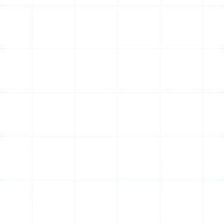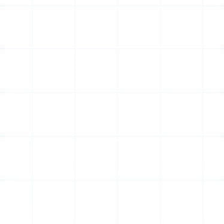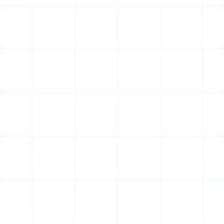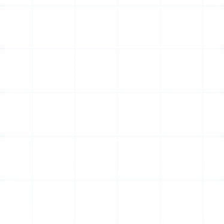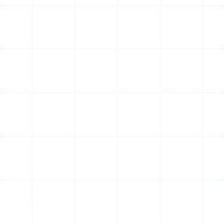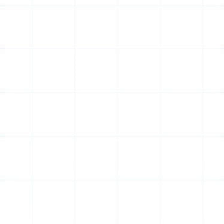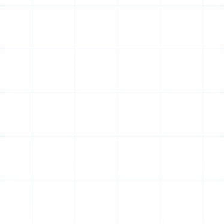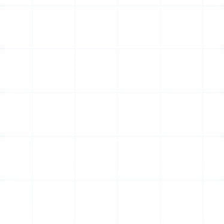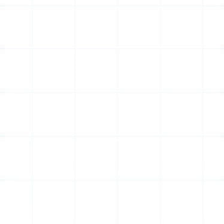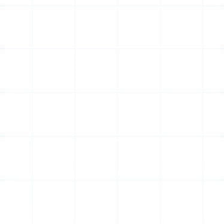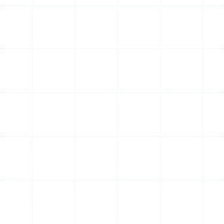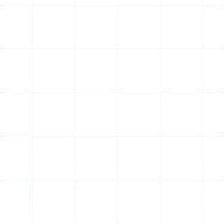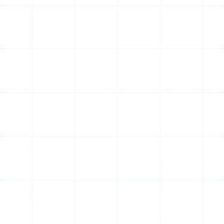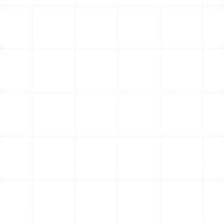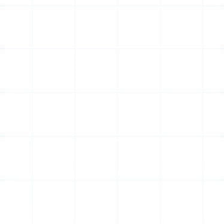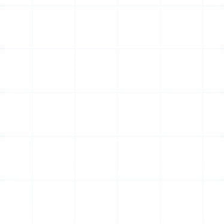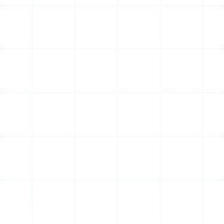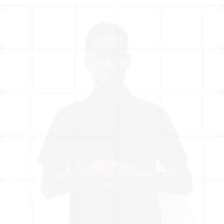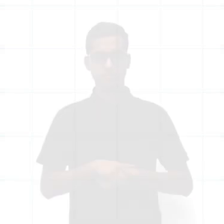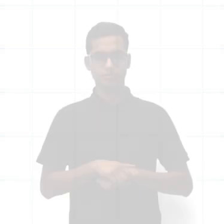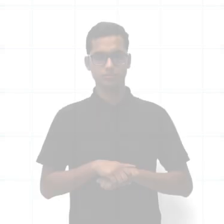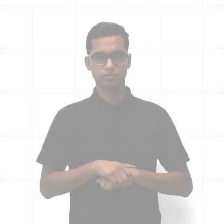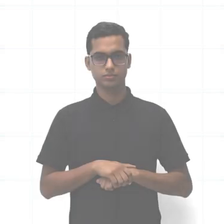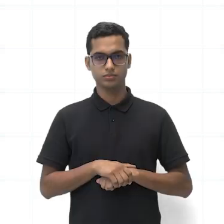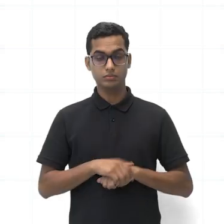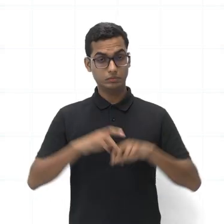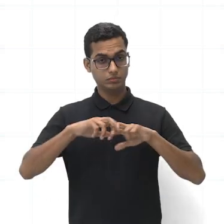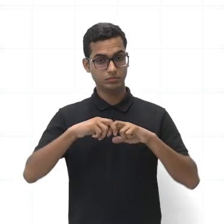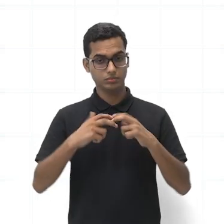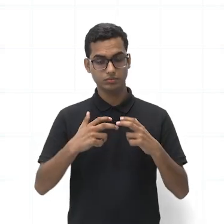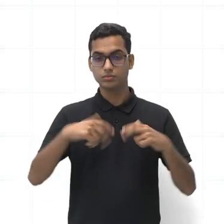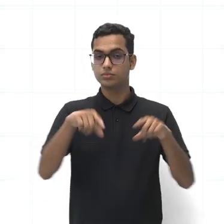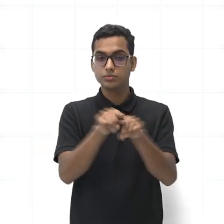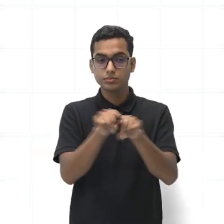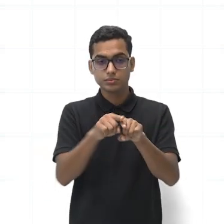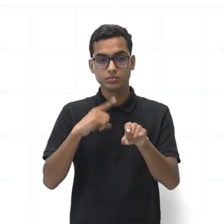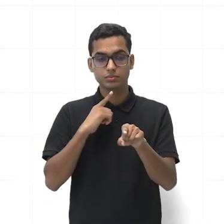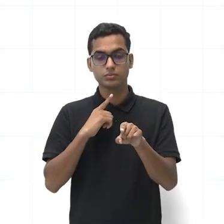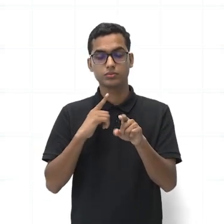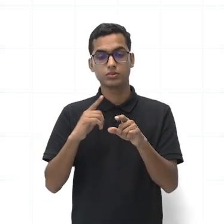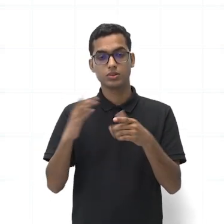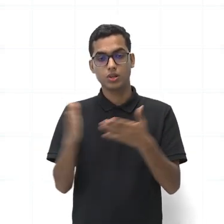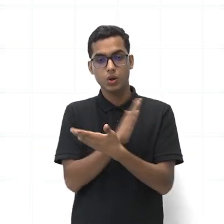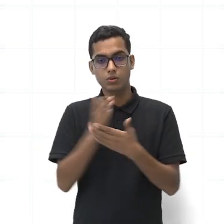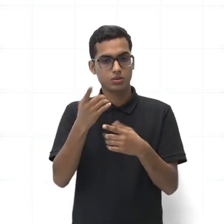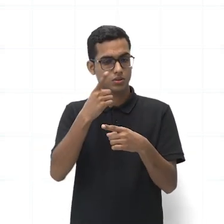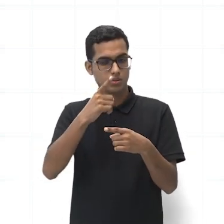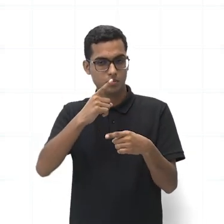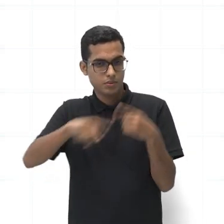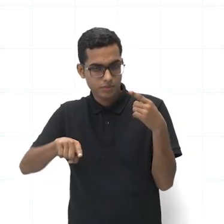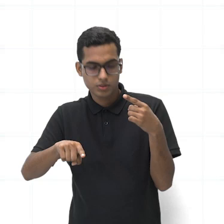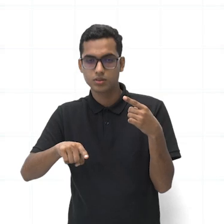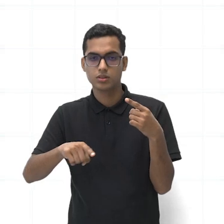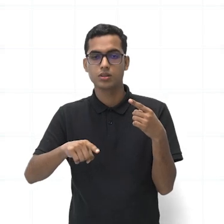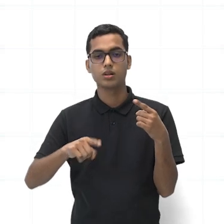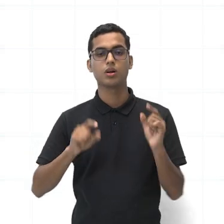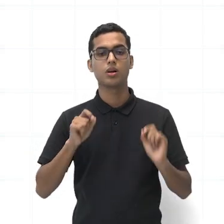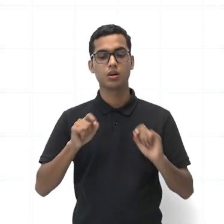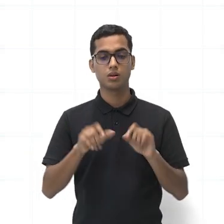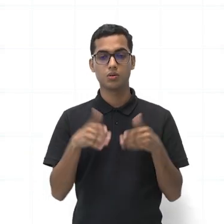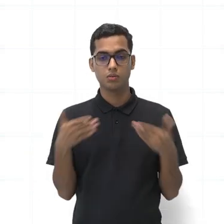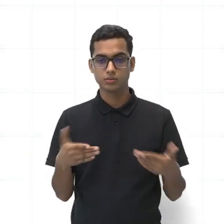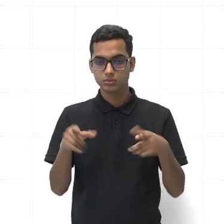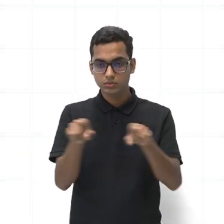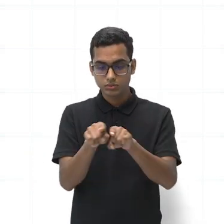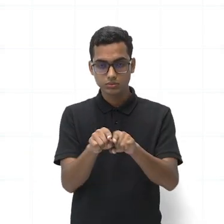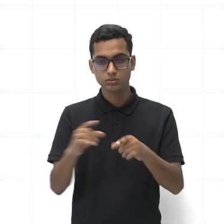são permitidos, como por exemplo, chutes, socos ou chaves de braço. Isso não é permitido dentro